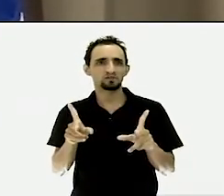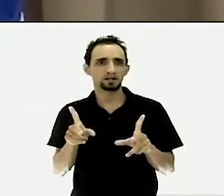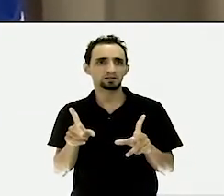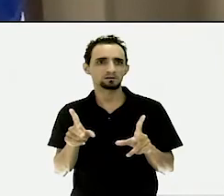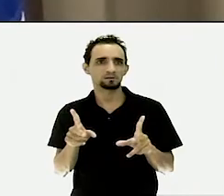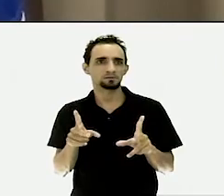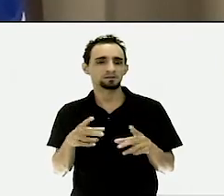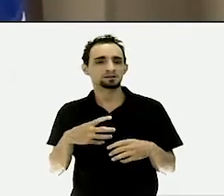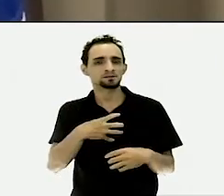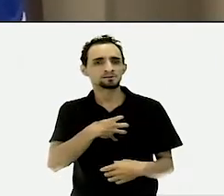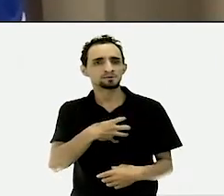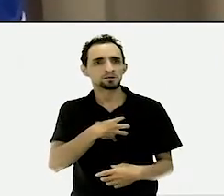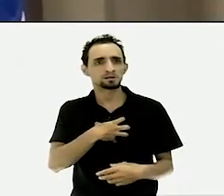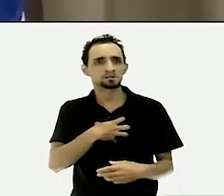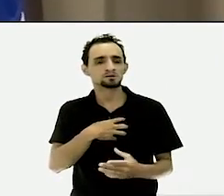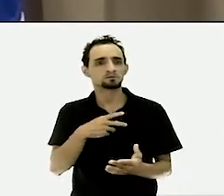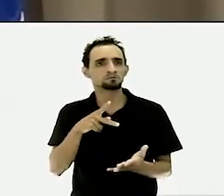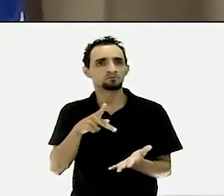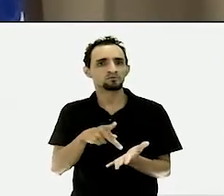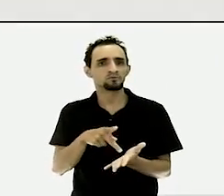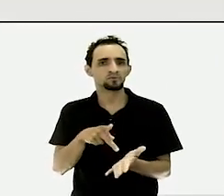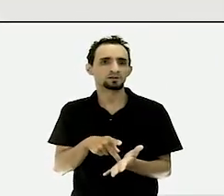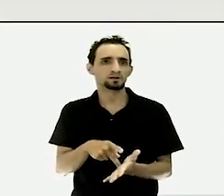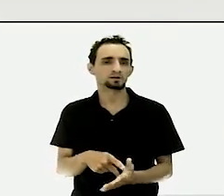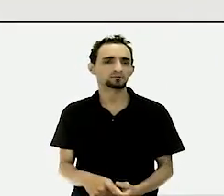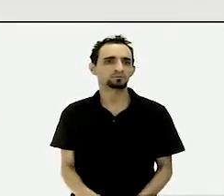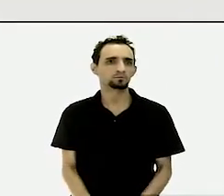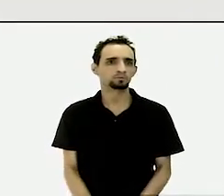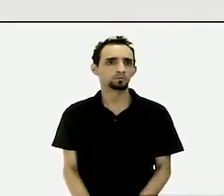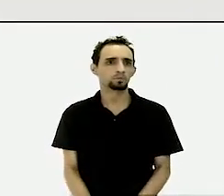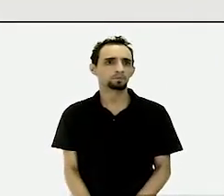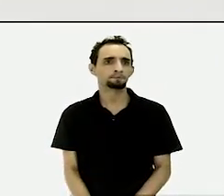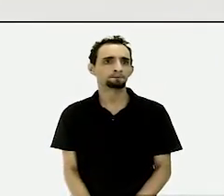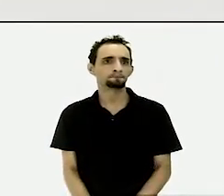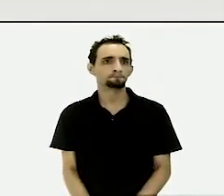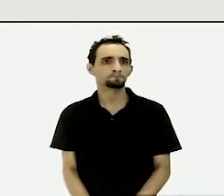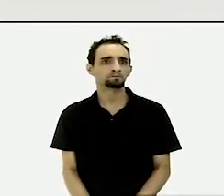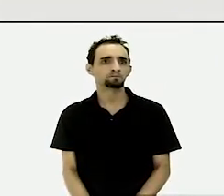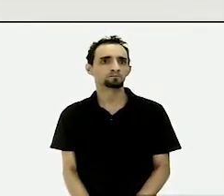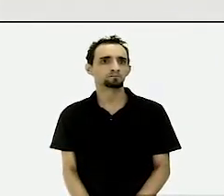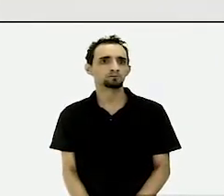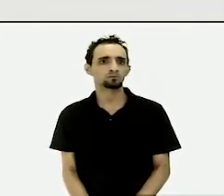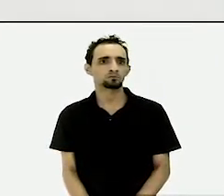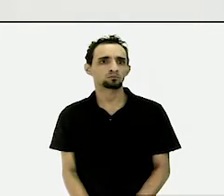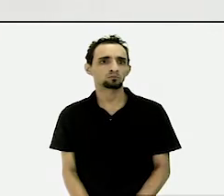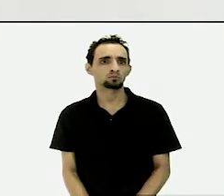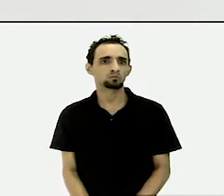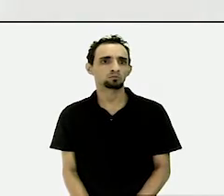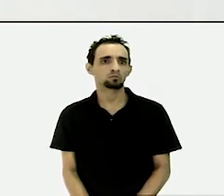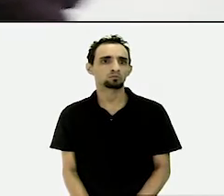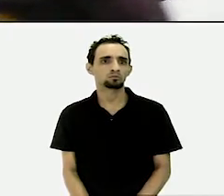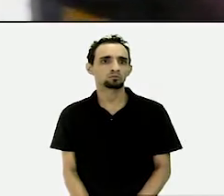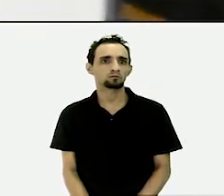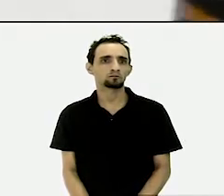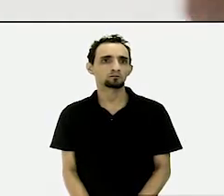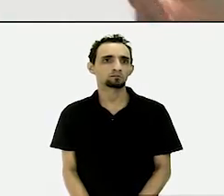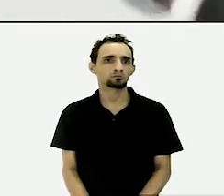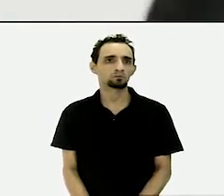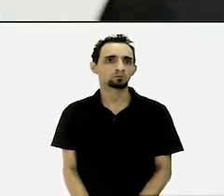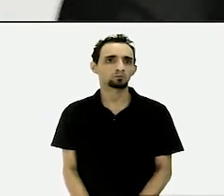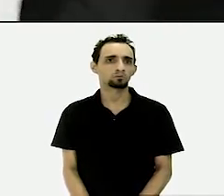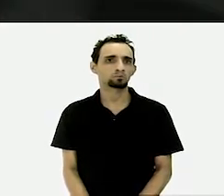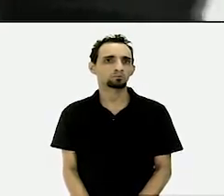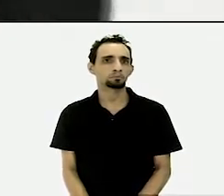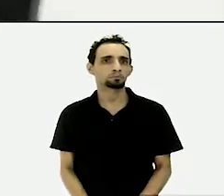isso mesmo, Ledão. É aquela conversa, né? O amor não é cego, o que é cego é paixão. O amor não é cego, coisa nenhuma, paixão é cega.